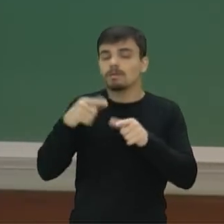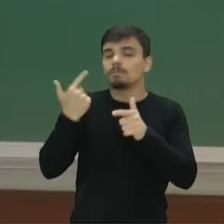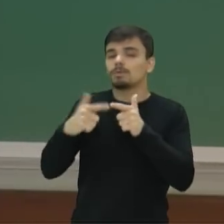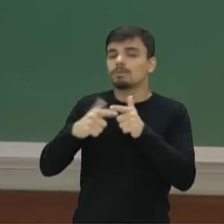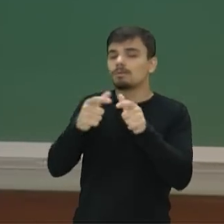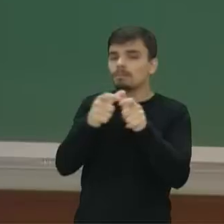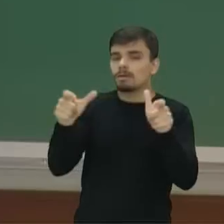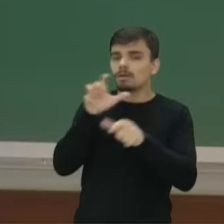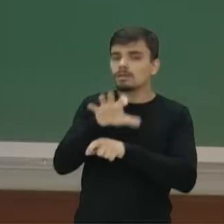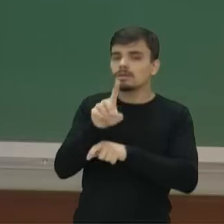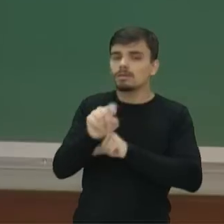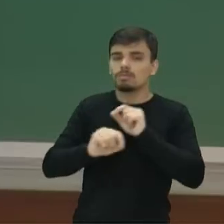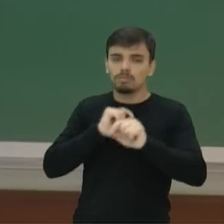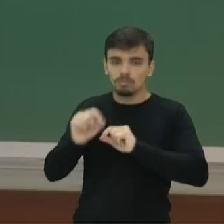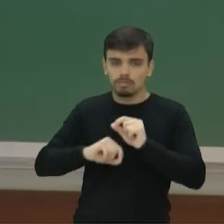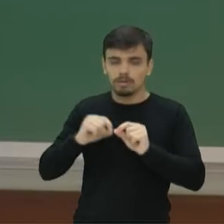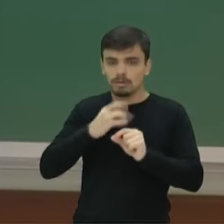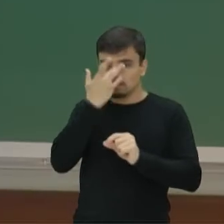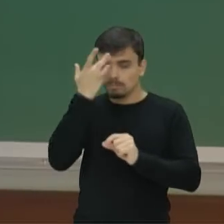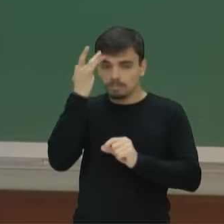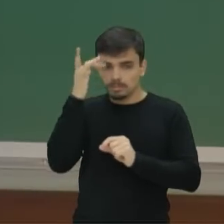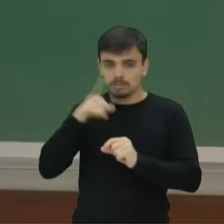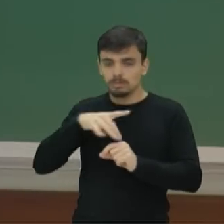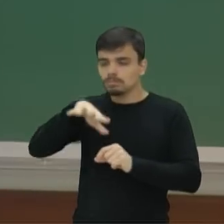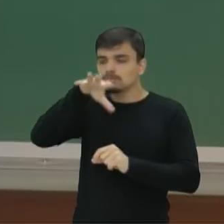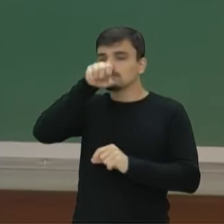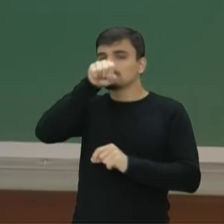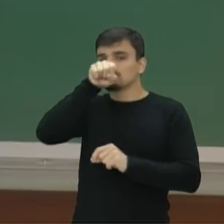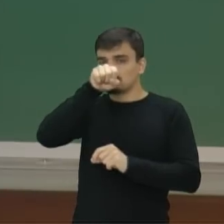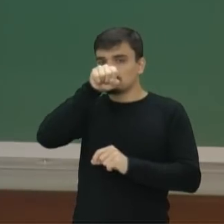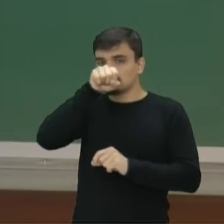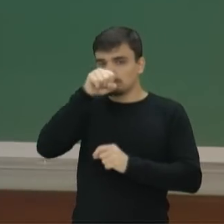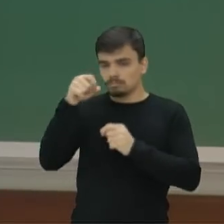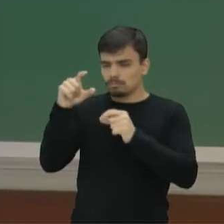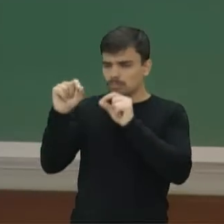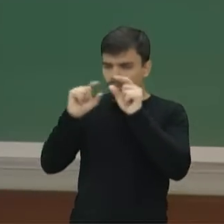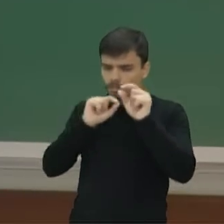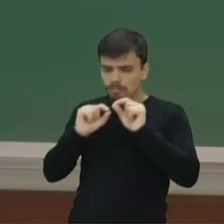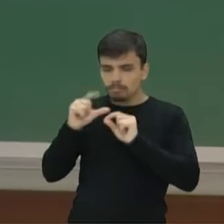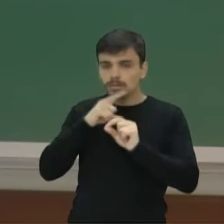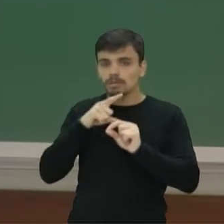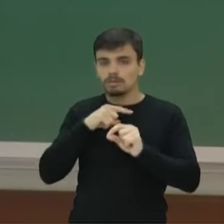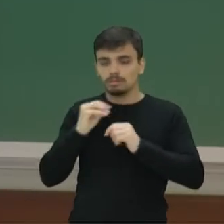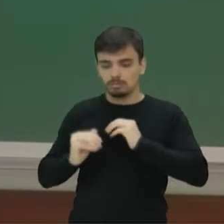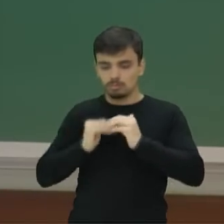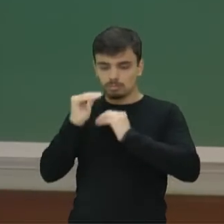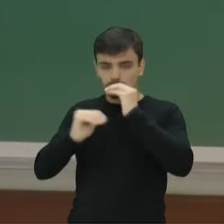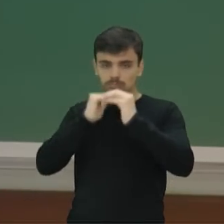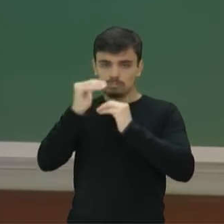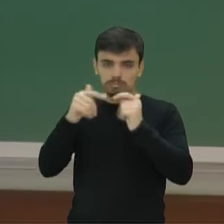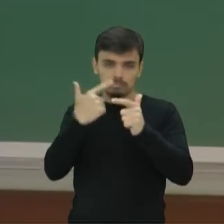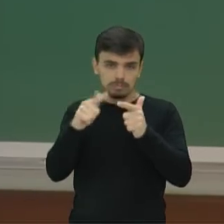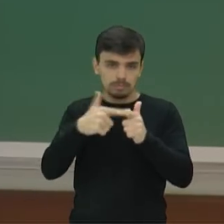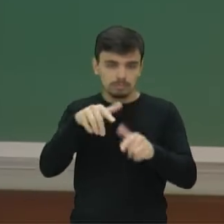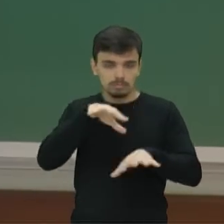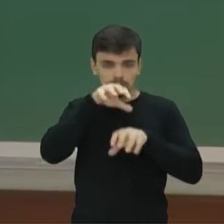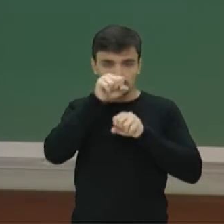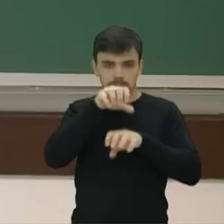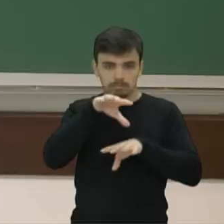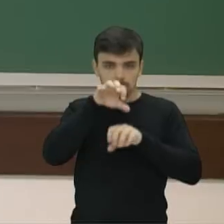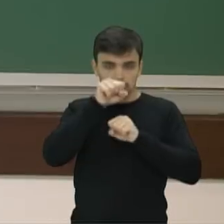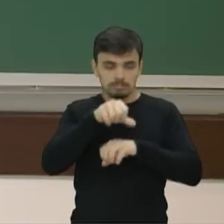problema disso é que as pessoas que inalam esse ar com essas pequenas partículas podem desenvolver problemas